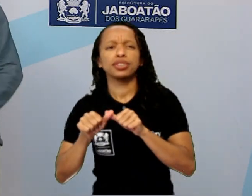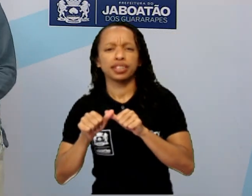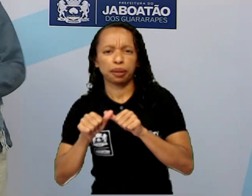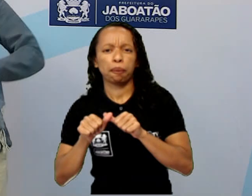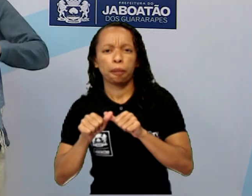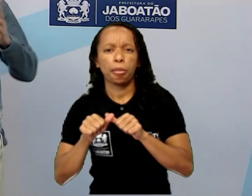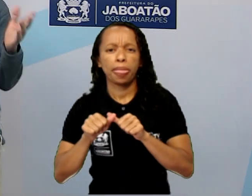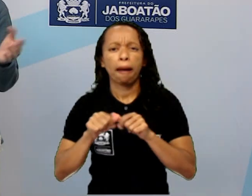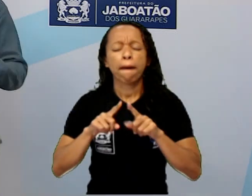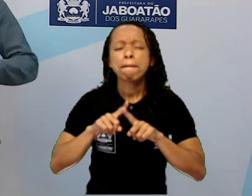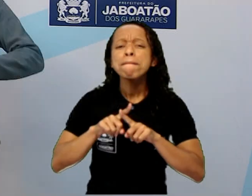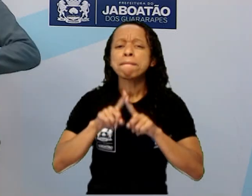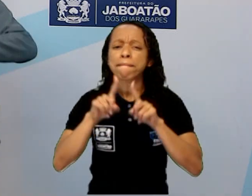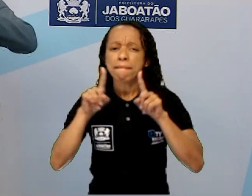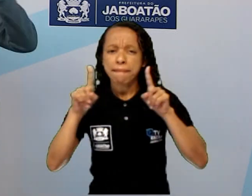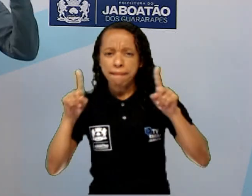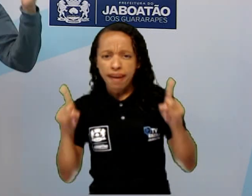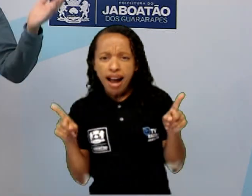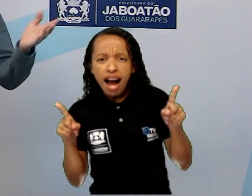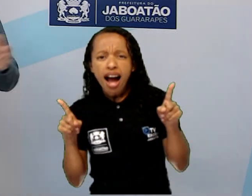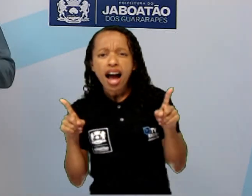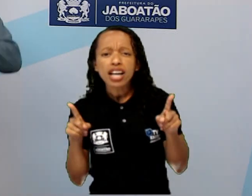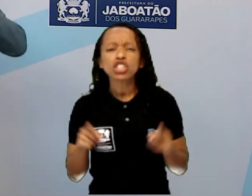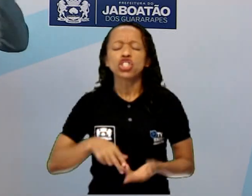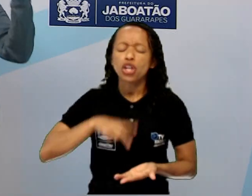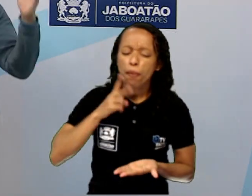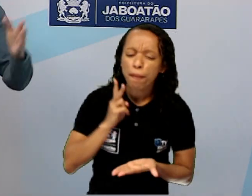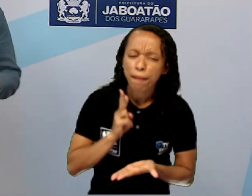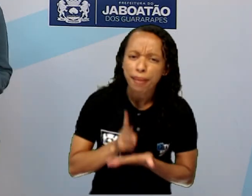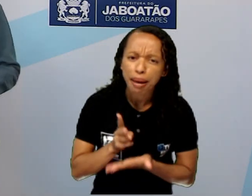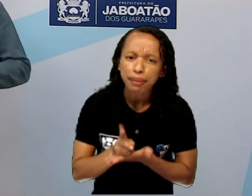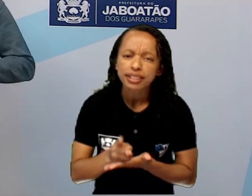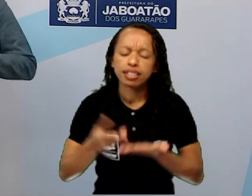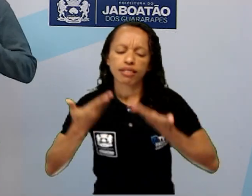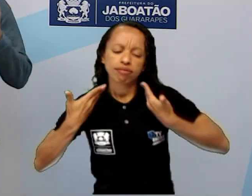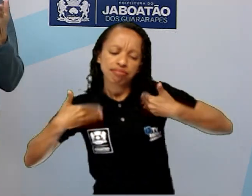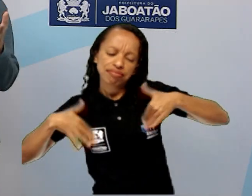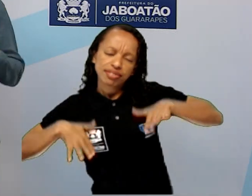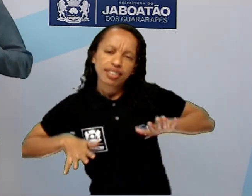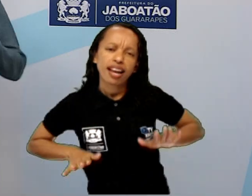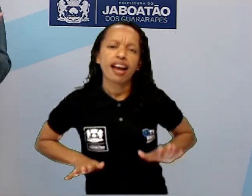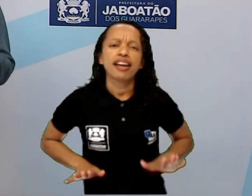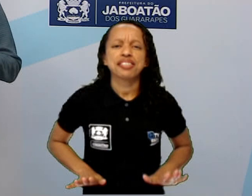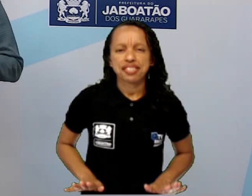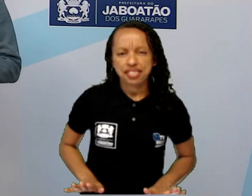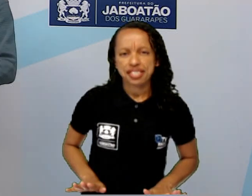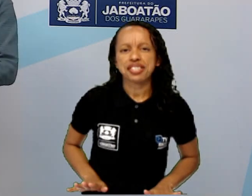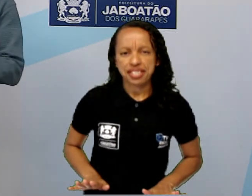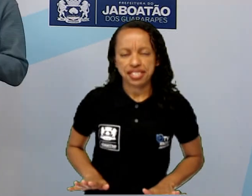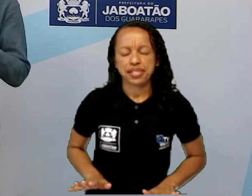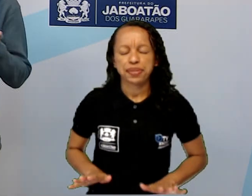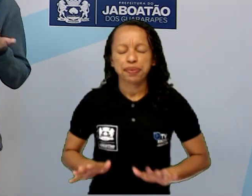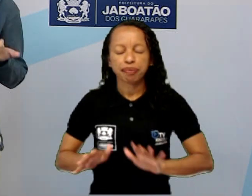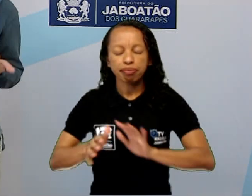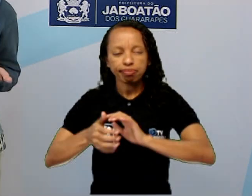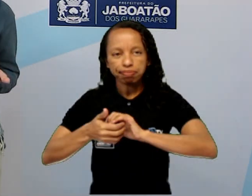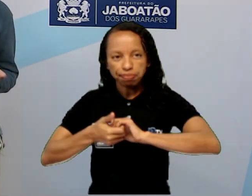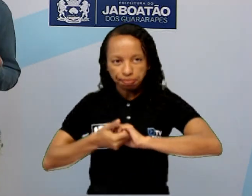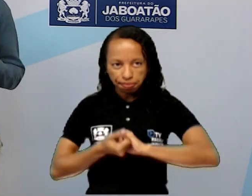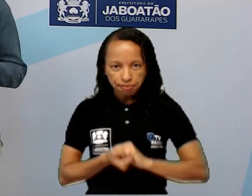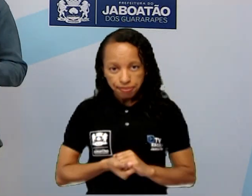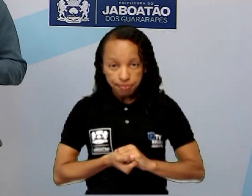tal. E hoje a quadrilha tem fogos de artifício, raio laser, né? São todo um aparato tecnológico que a modernidade